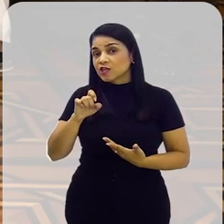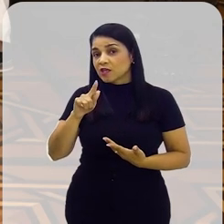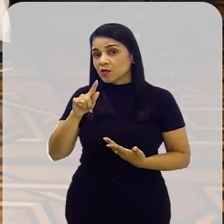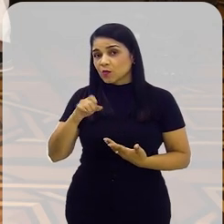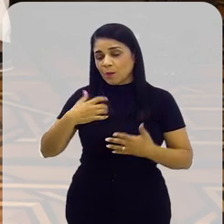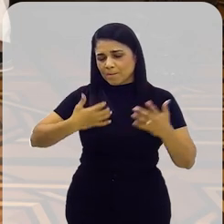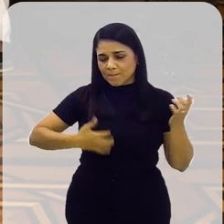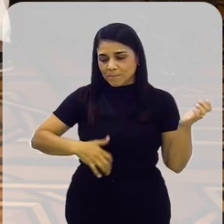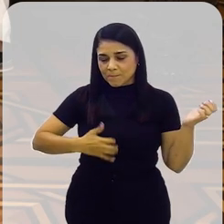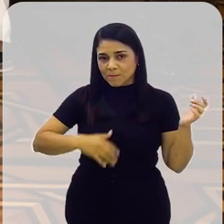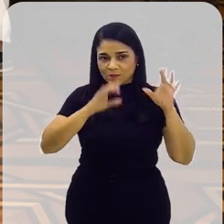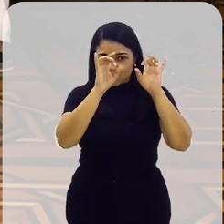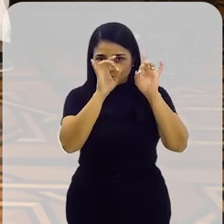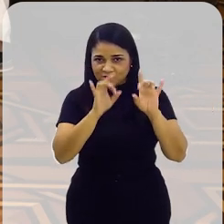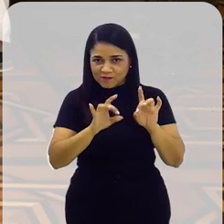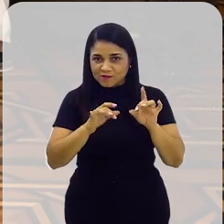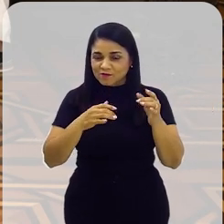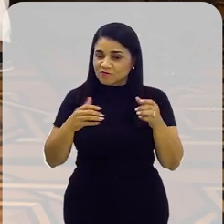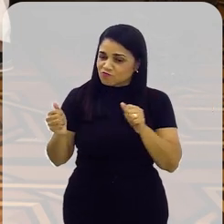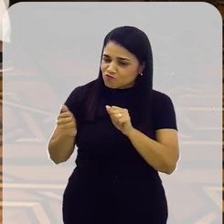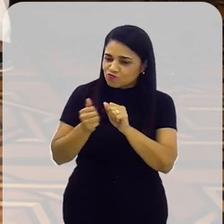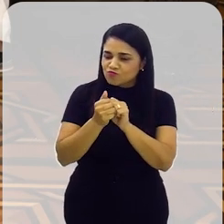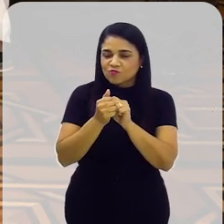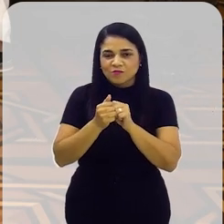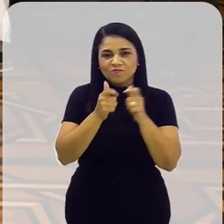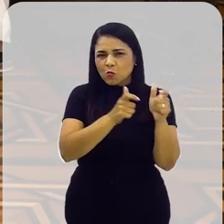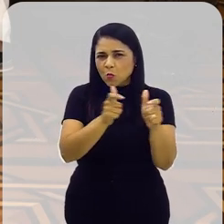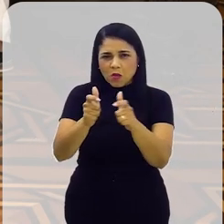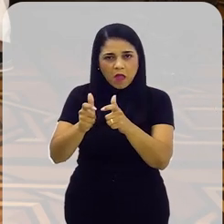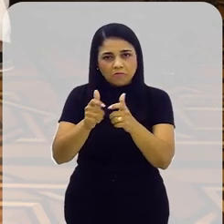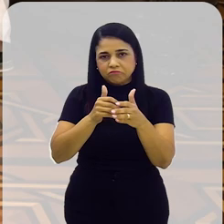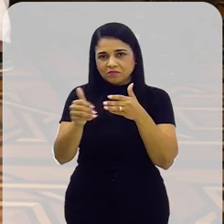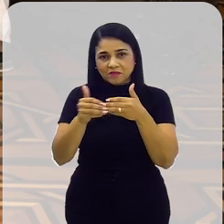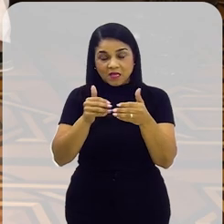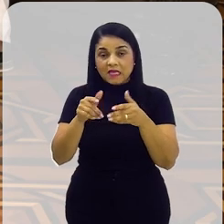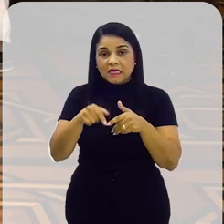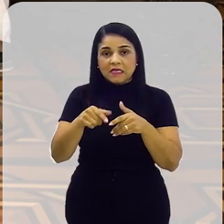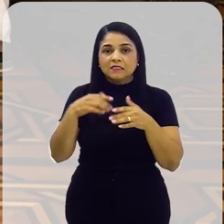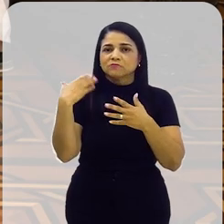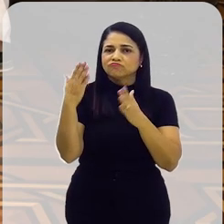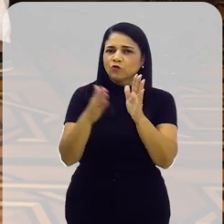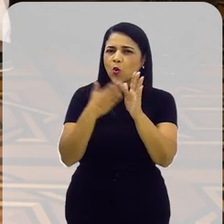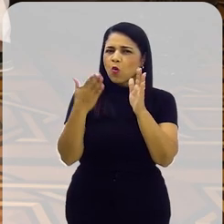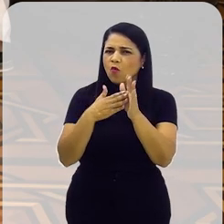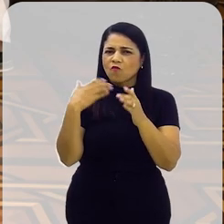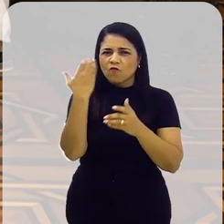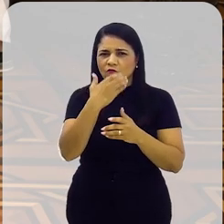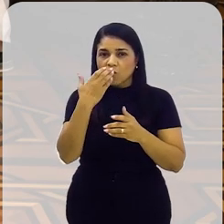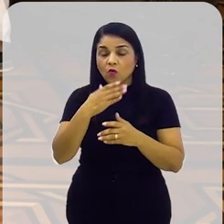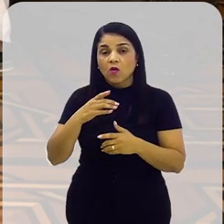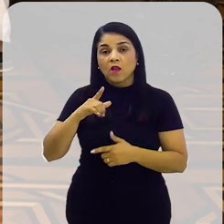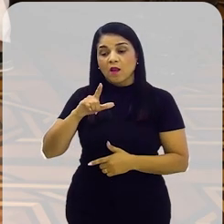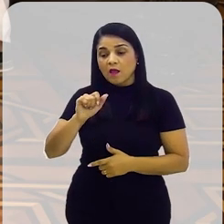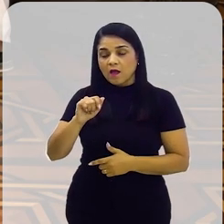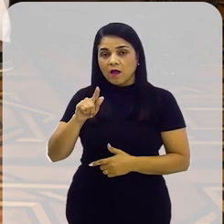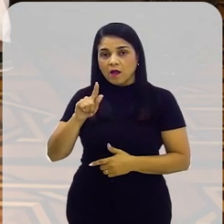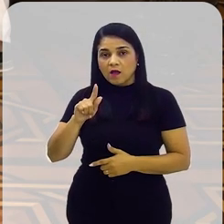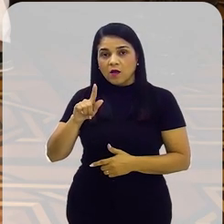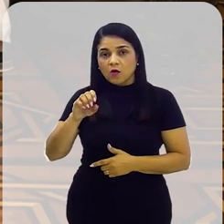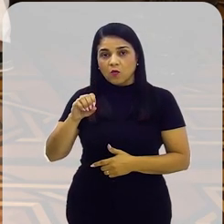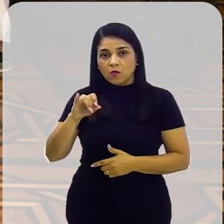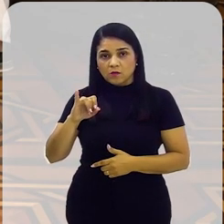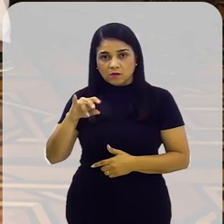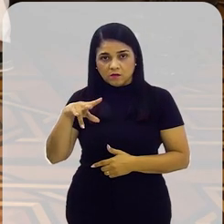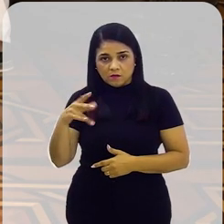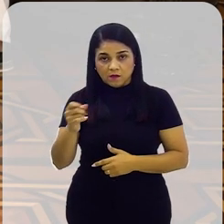seu músico exclusivo. Sim, eu carrego o Diego para tudo quanto é lugar. É. Ele ministra louvor lá com a gente também, na Lagoinha Caxias, ele